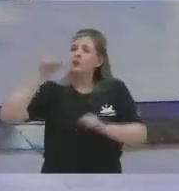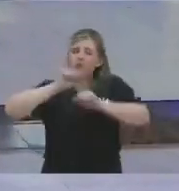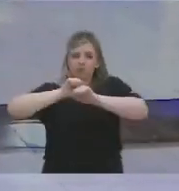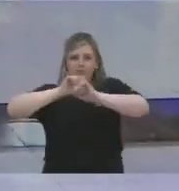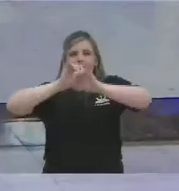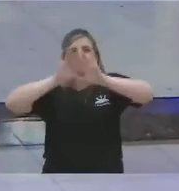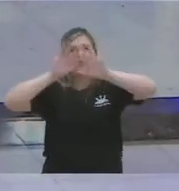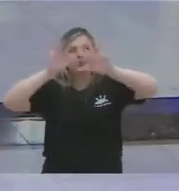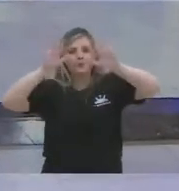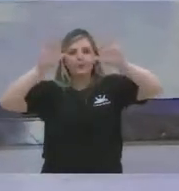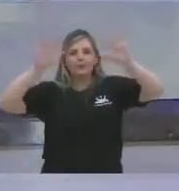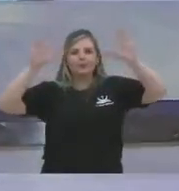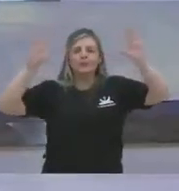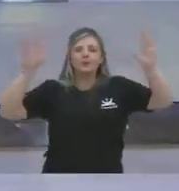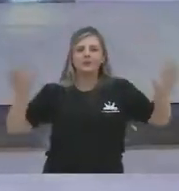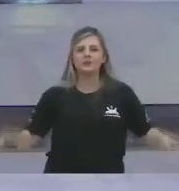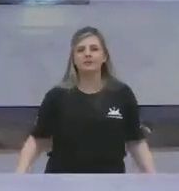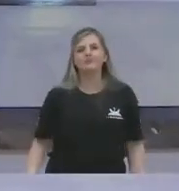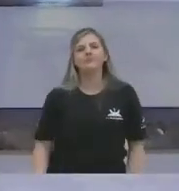refletirá.